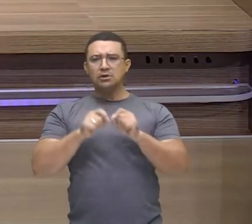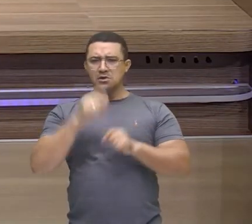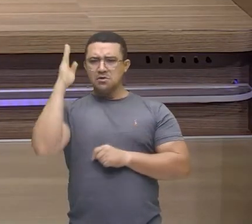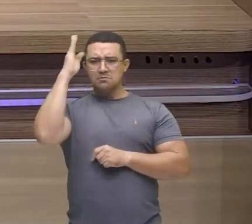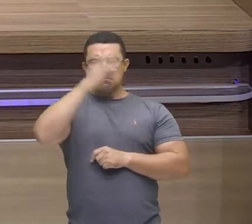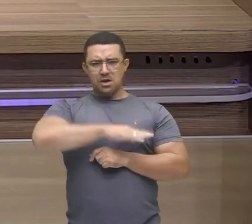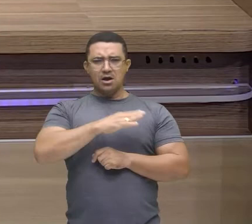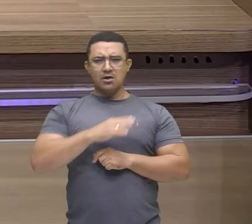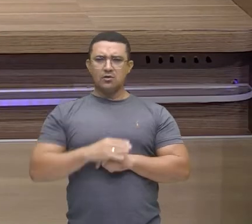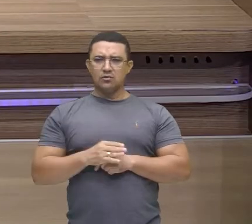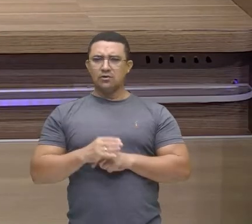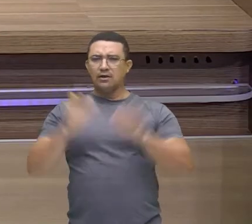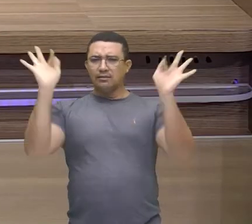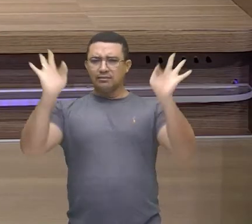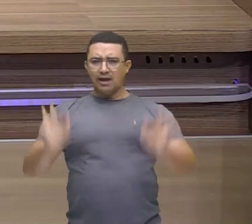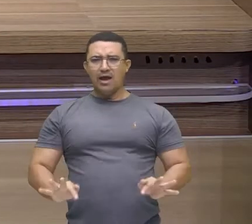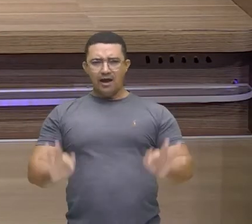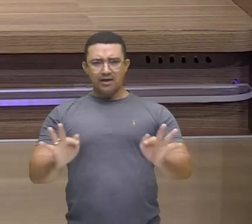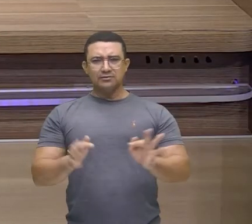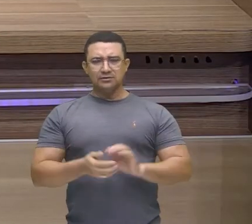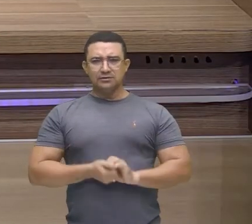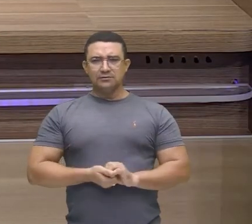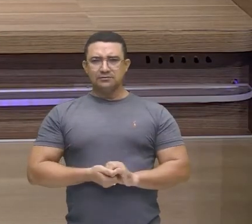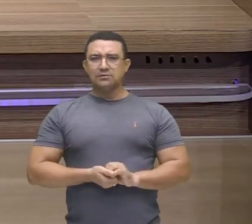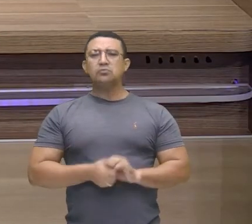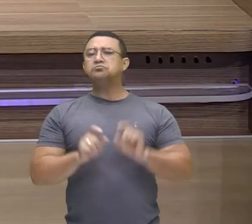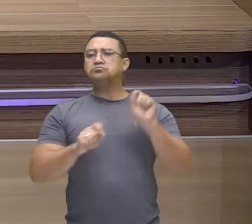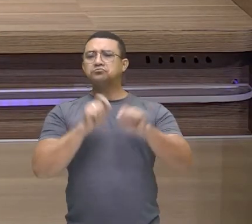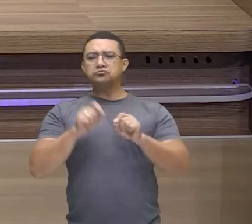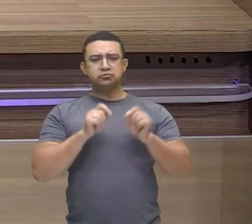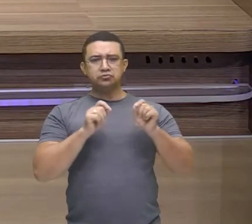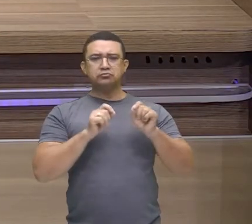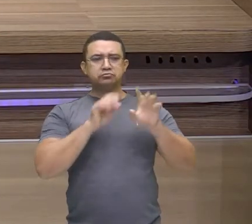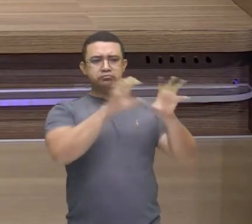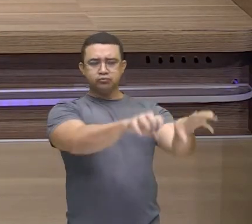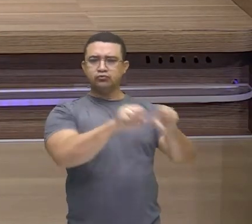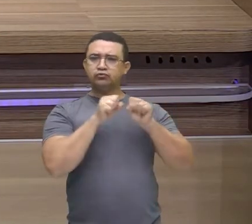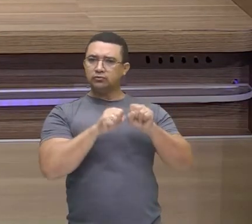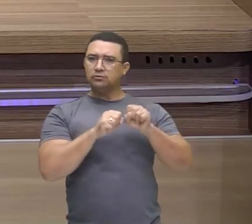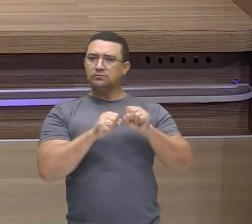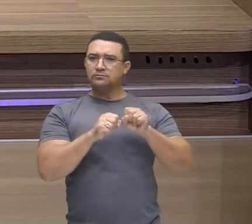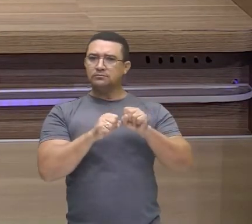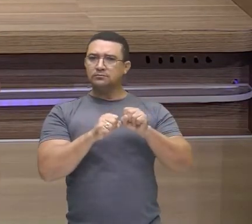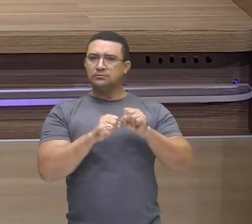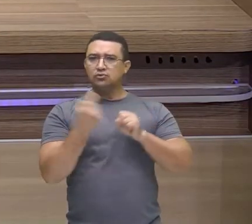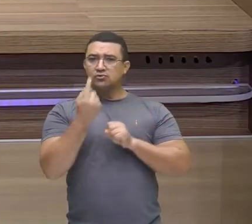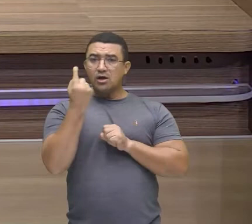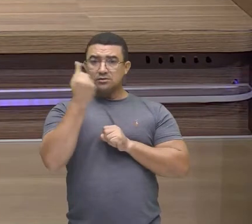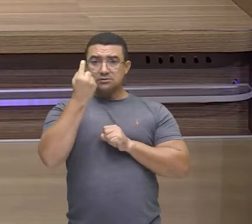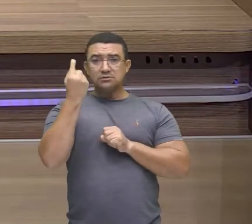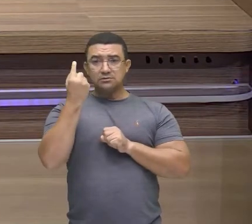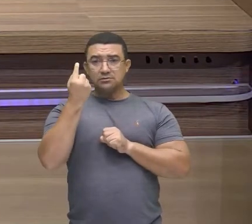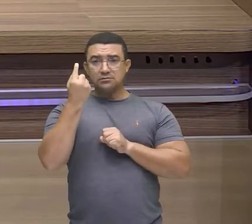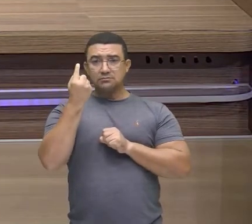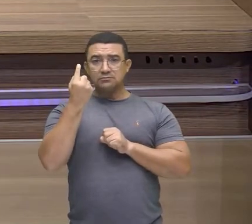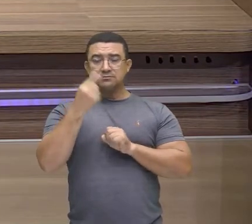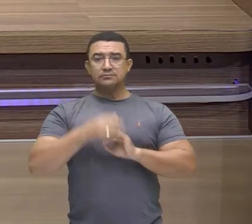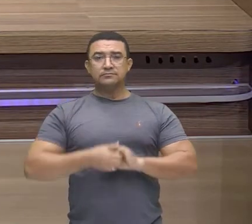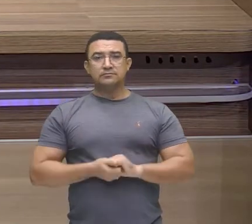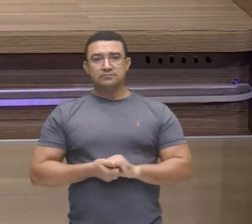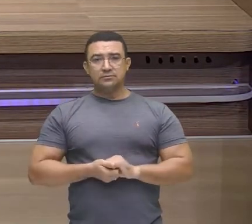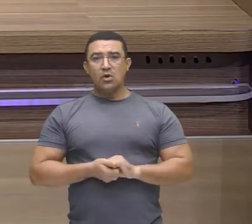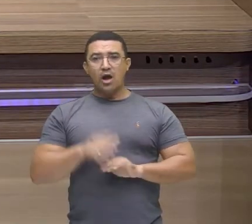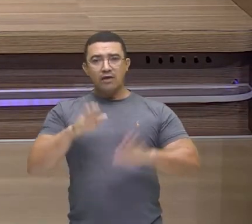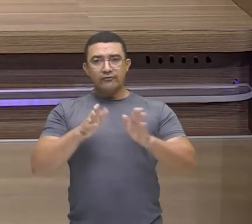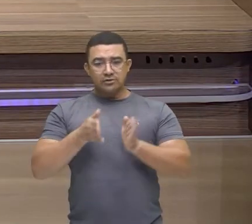tem limite, não tem muro, não tem cerca, né? Então, ela passa pelo meio das casas, sozinha. Em vez de ela fazer aquele trajeto de sempre. Vai nessa